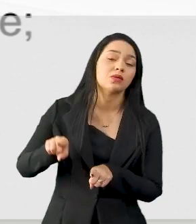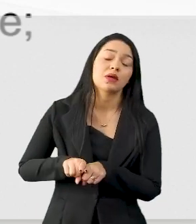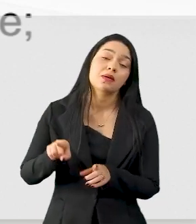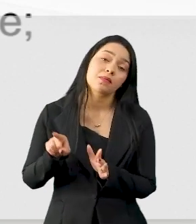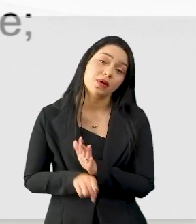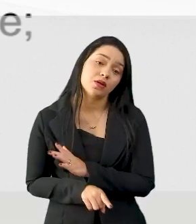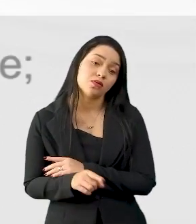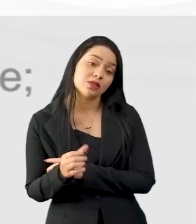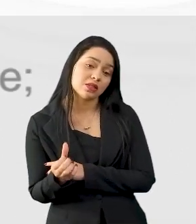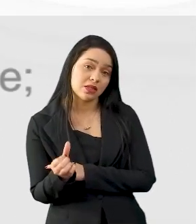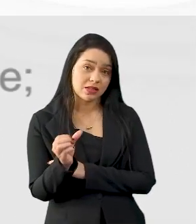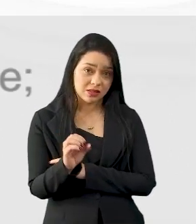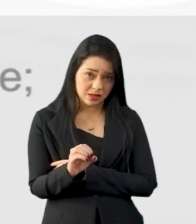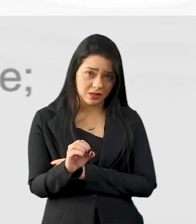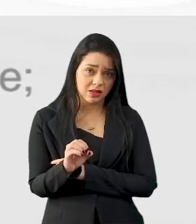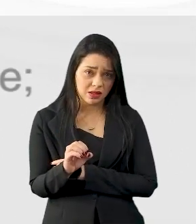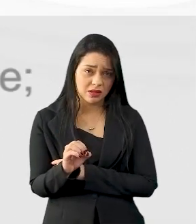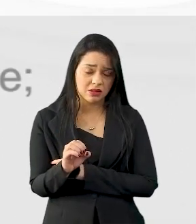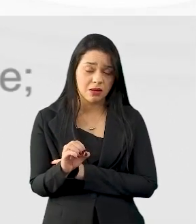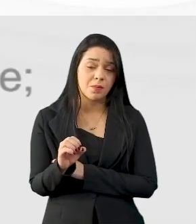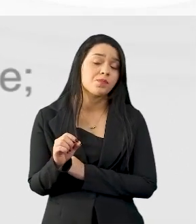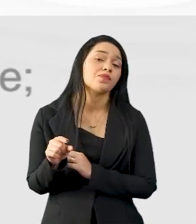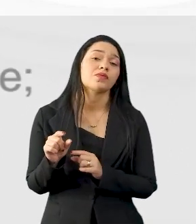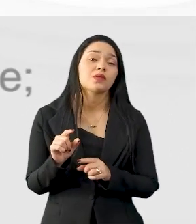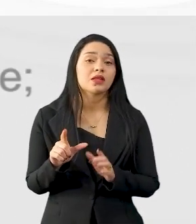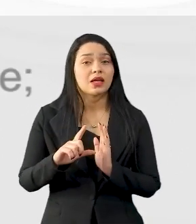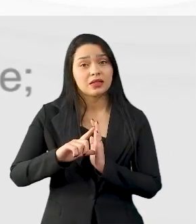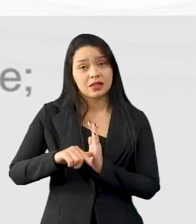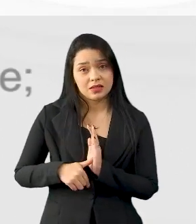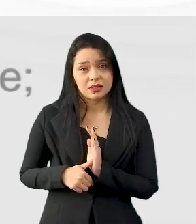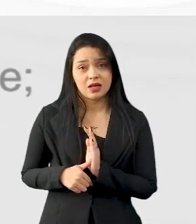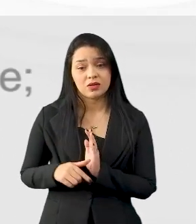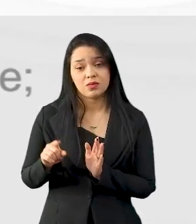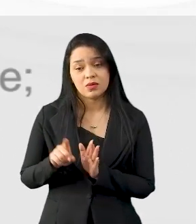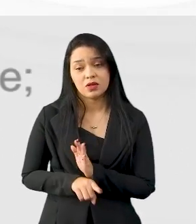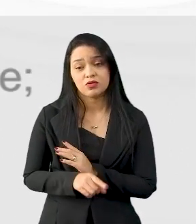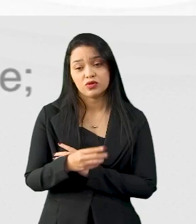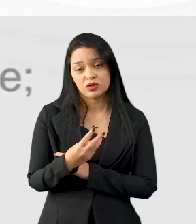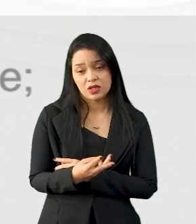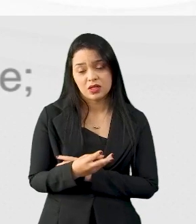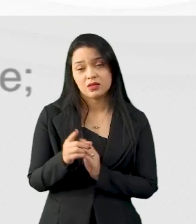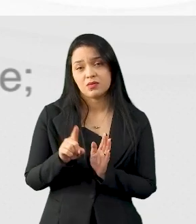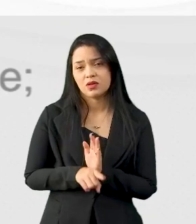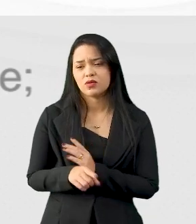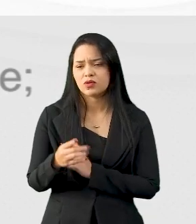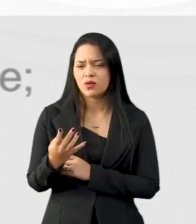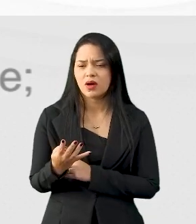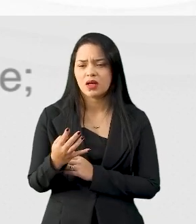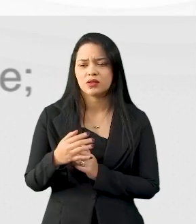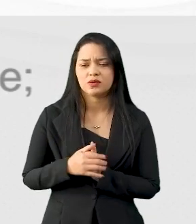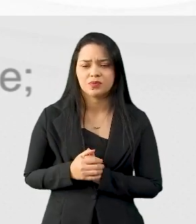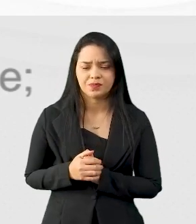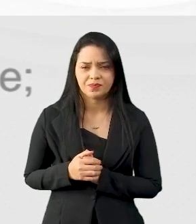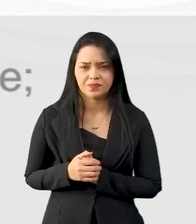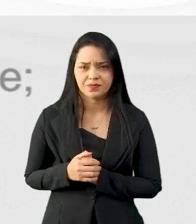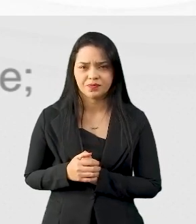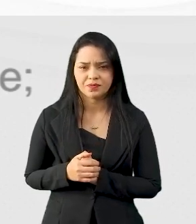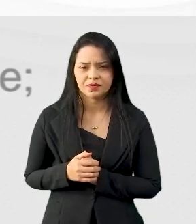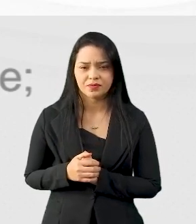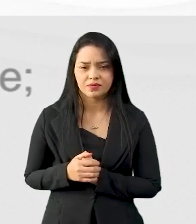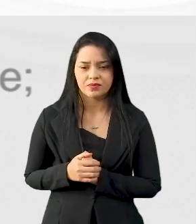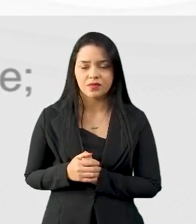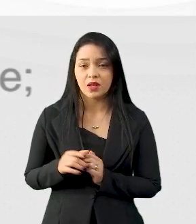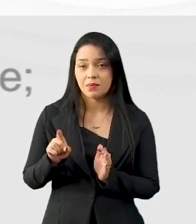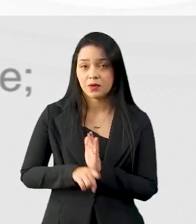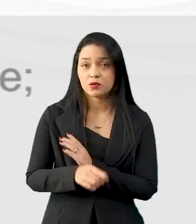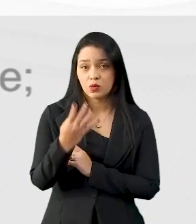menos 60, tá? Esse fuso, ele está atrasado menos 4 horas, melhor dizendo. Só apagar aqui,